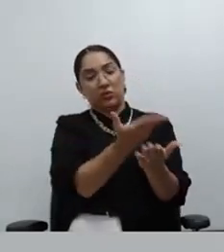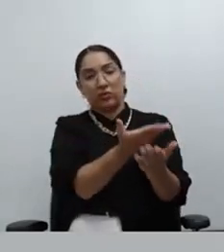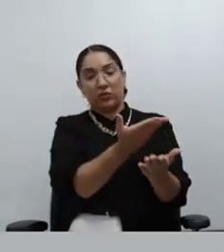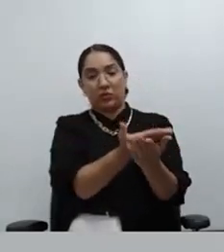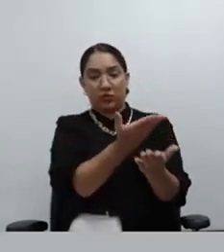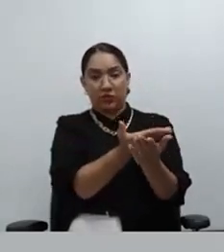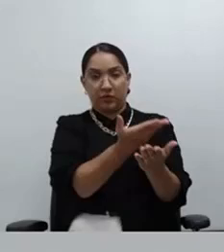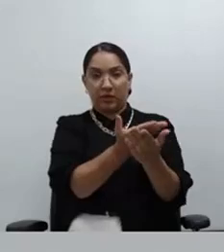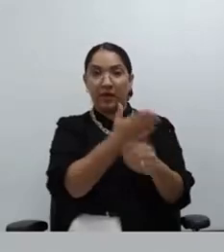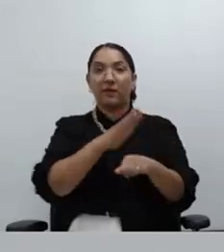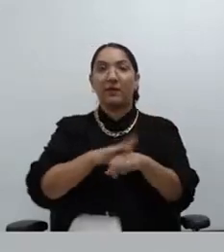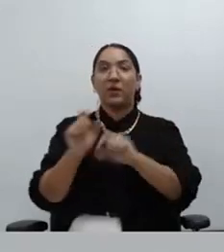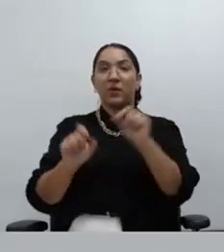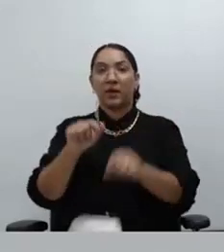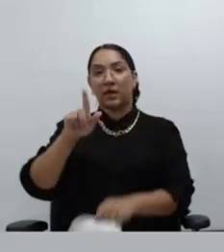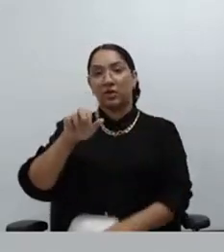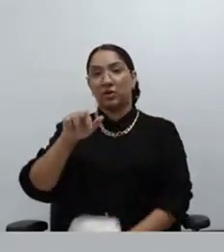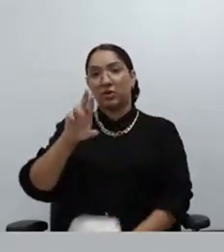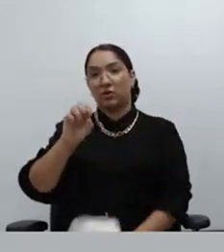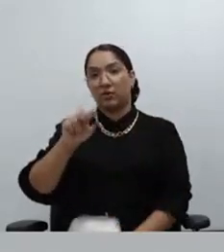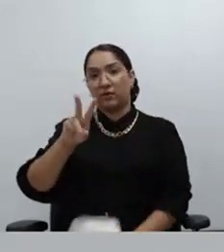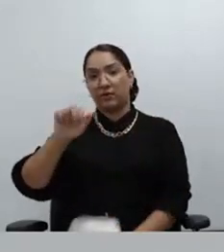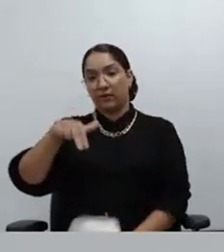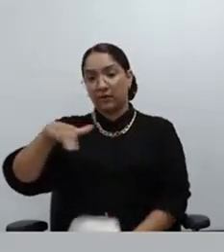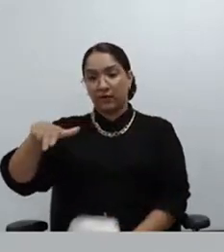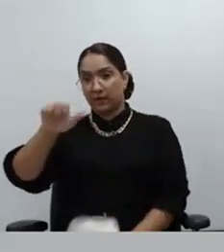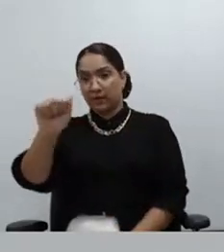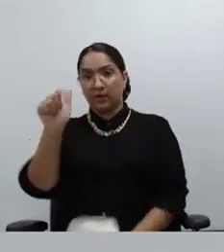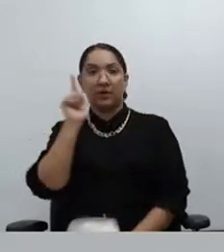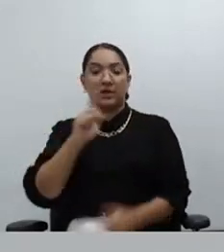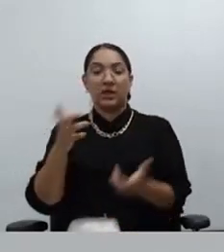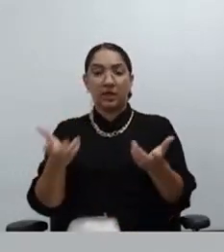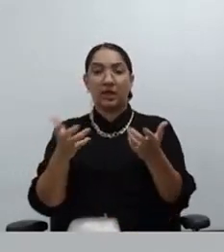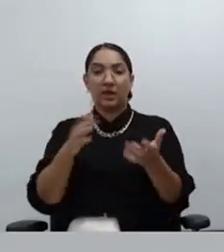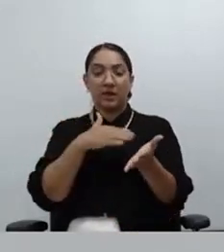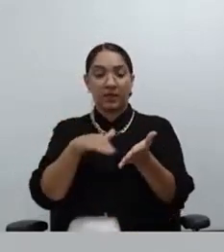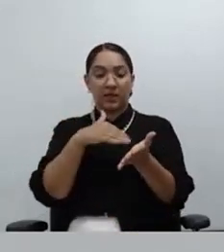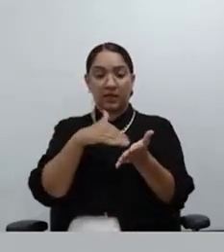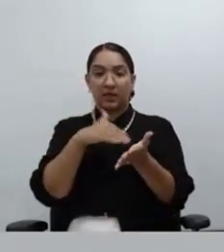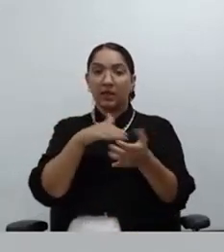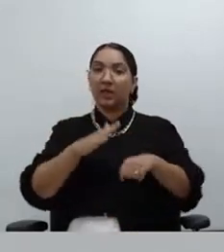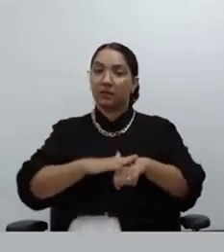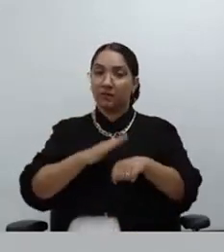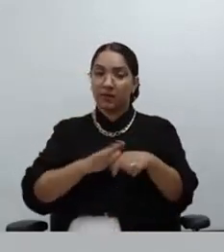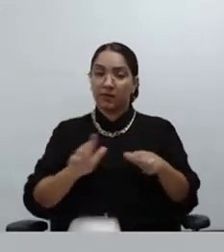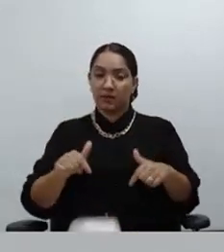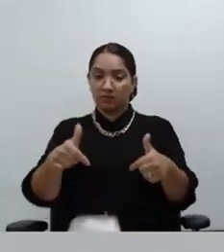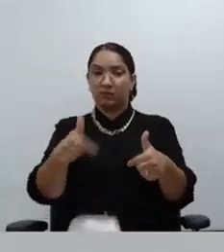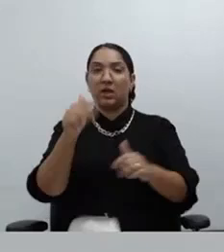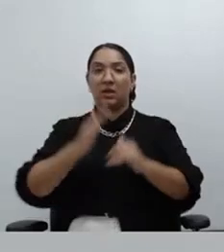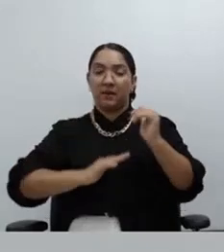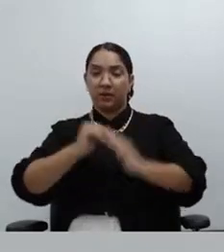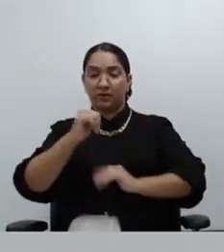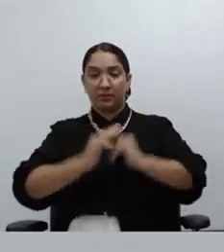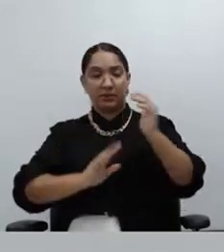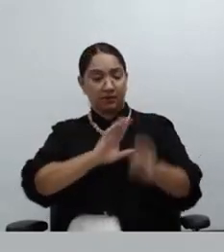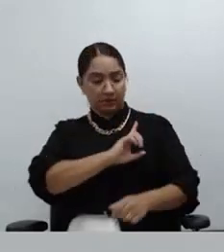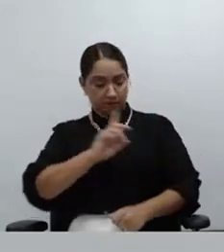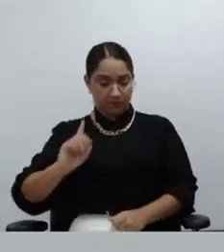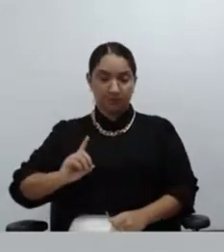De Vito em Presidente Prudente, e a intenção também, há interesse da Secretaria de Educação nesse modelo que a Defensoria Pública implementou em